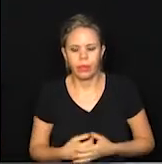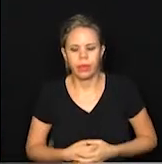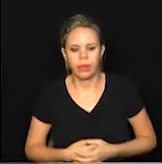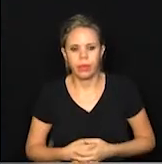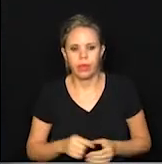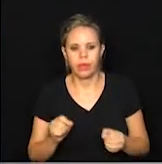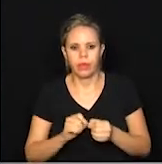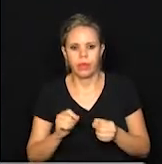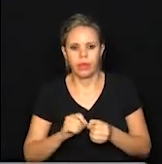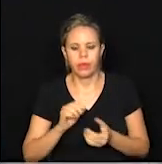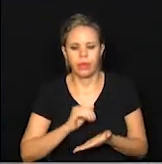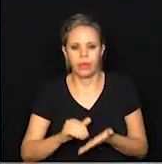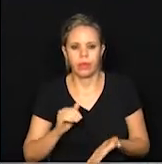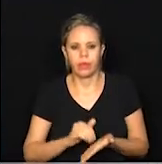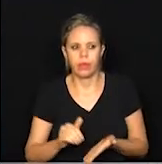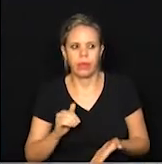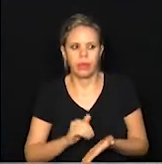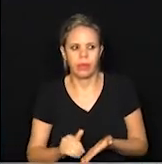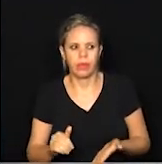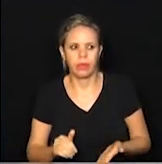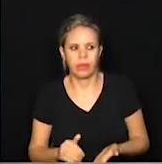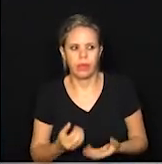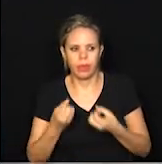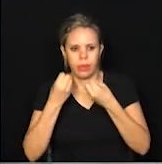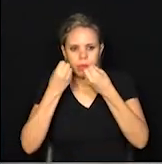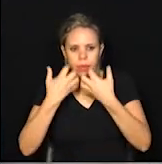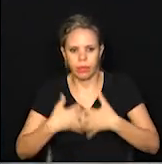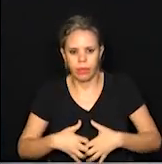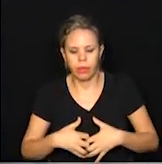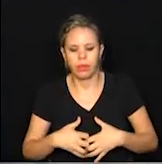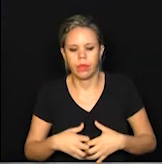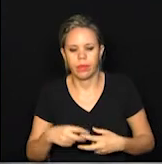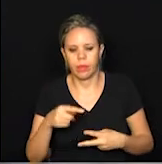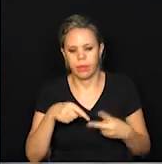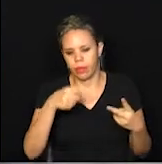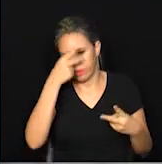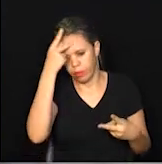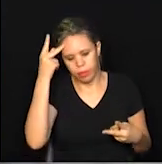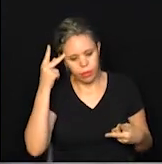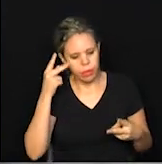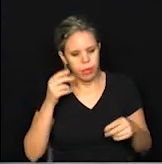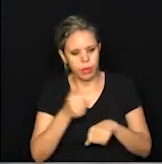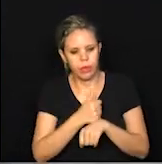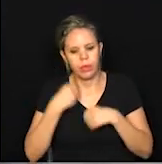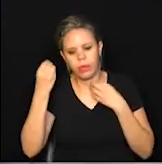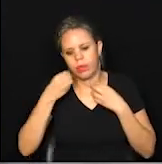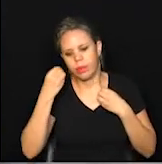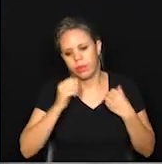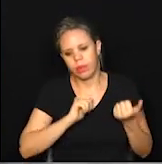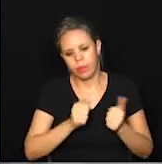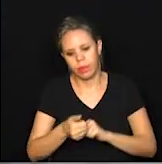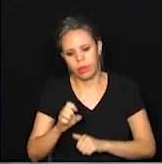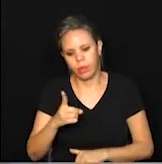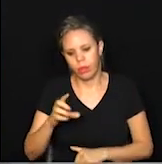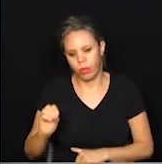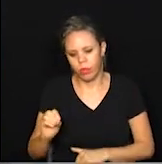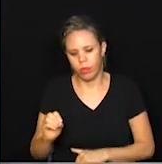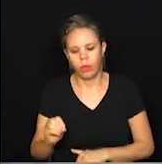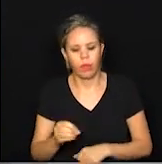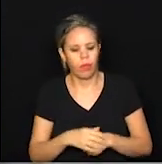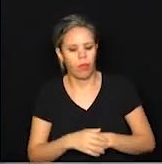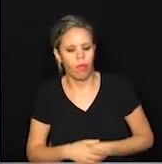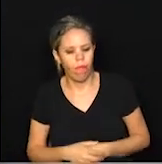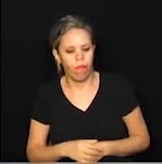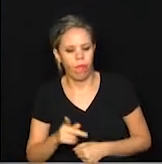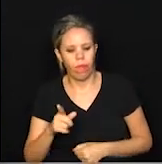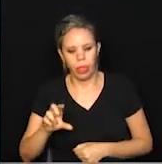pela Secretaria, os comentários, né, de 2 pessoas que são especialistas em esporte, né, o Eduardo Antonelli e o